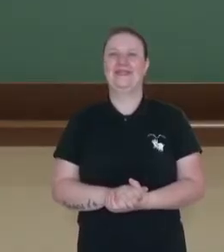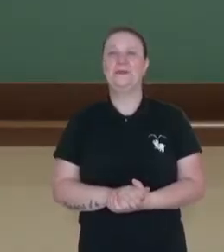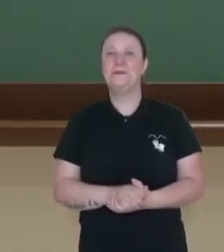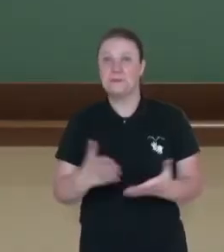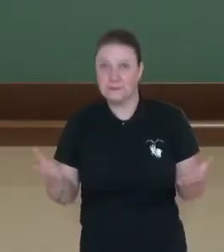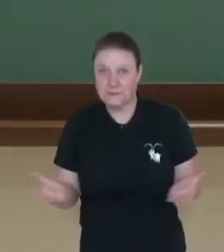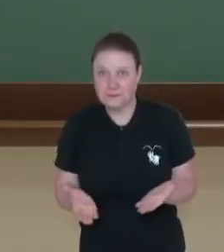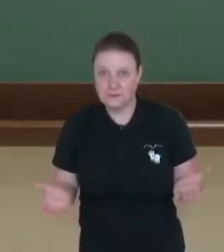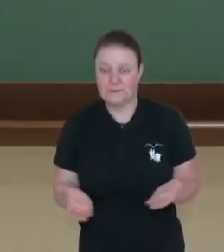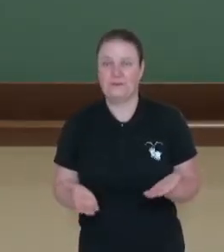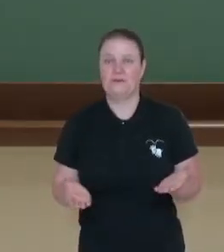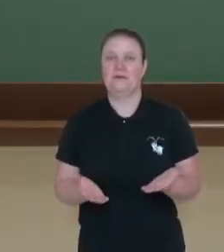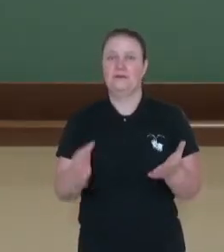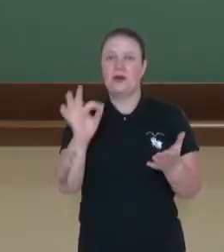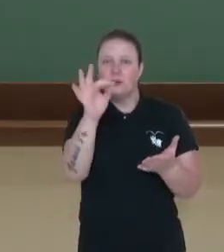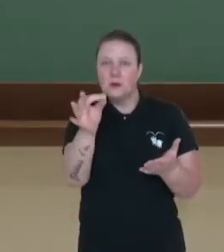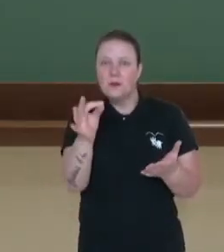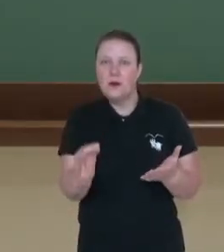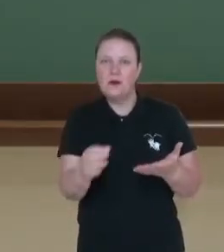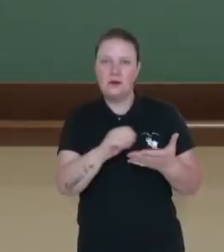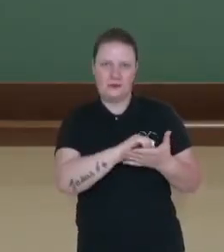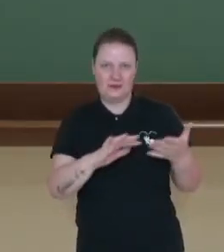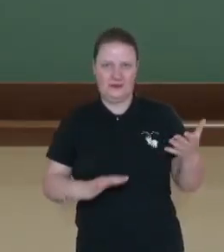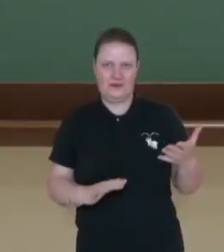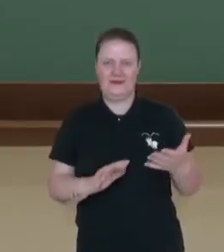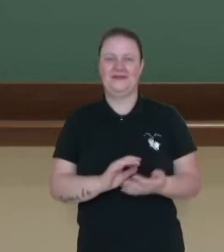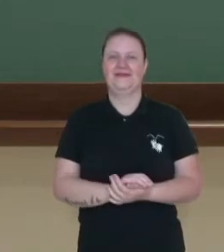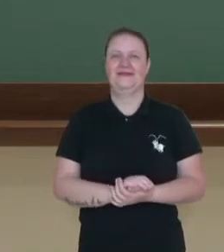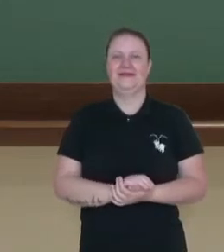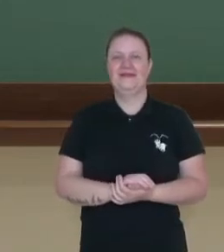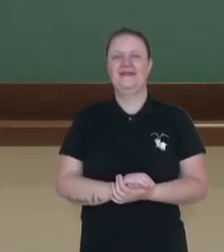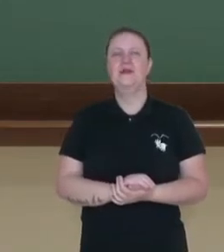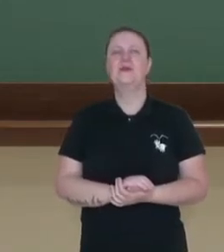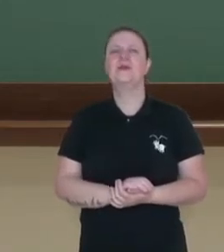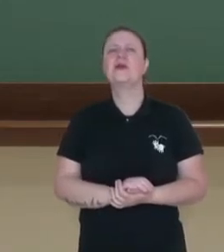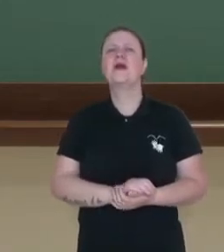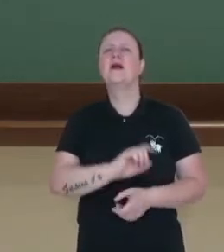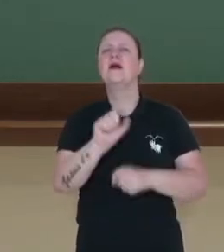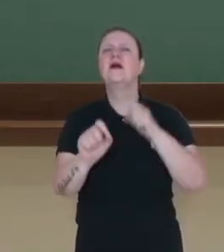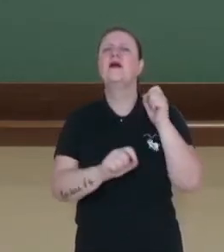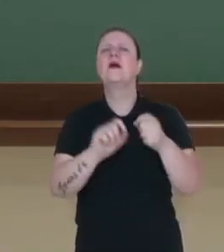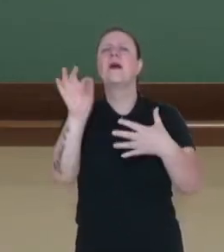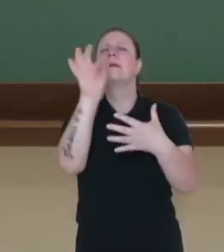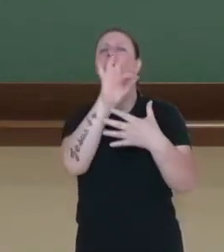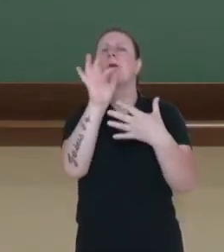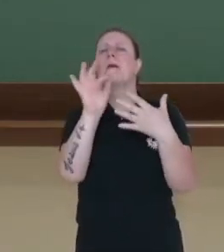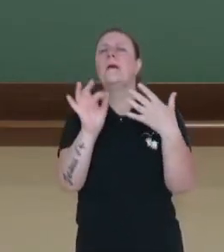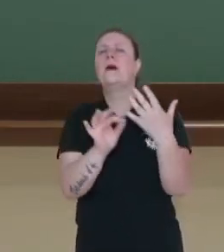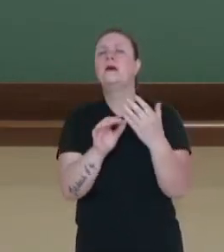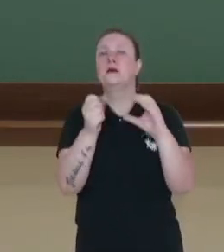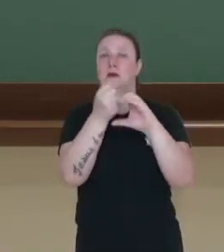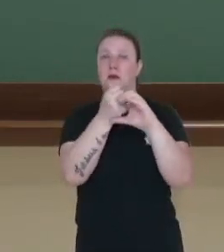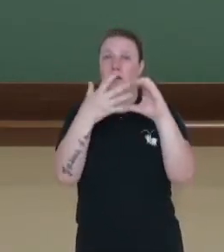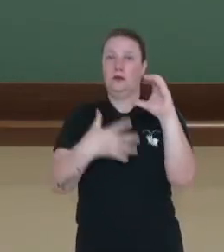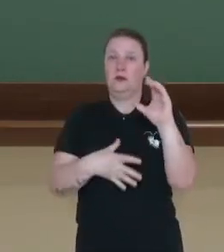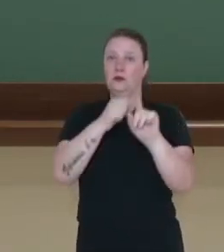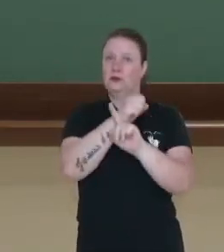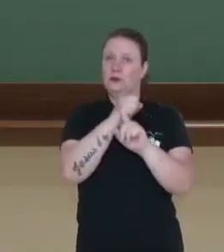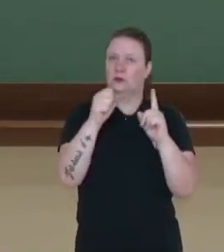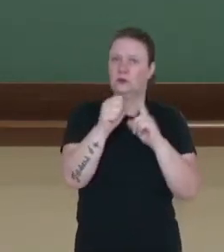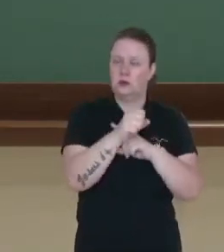Pessoal, vamos então corrigir a nossa atividade, né? Pedir que você citasse aí algumas características